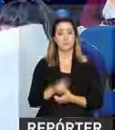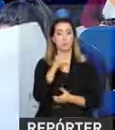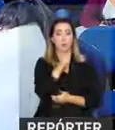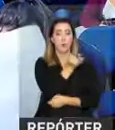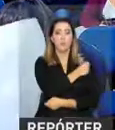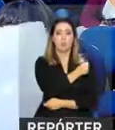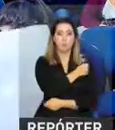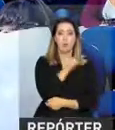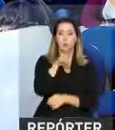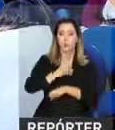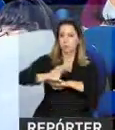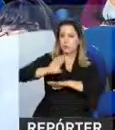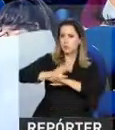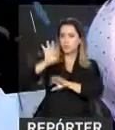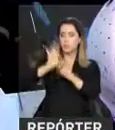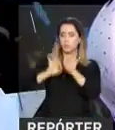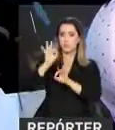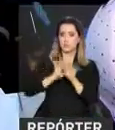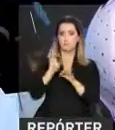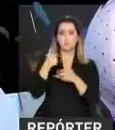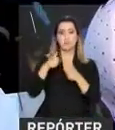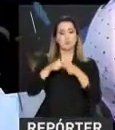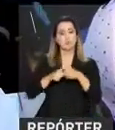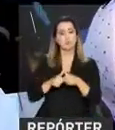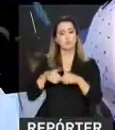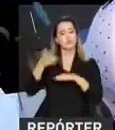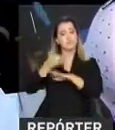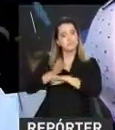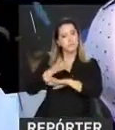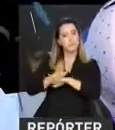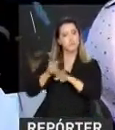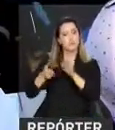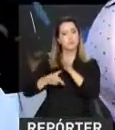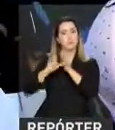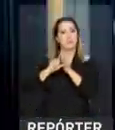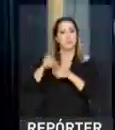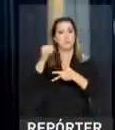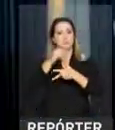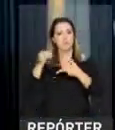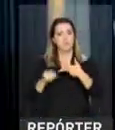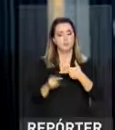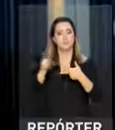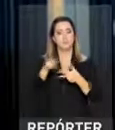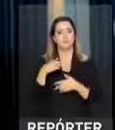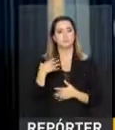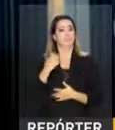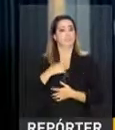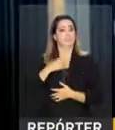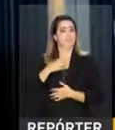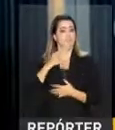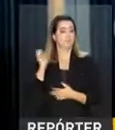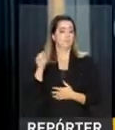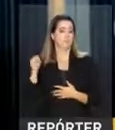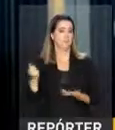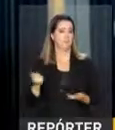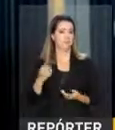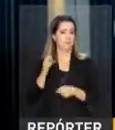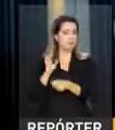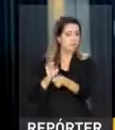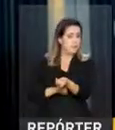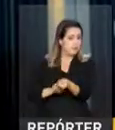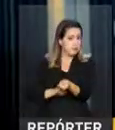Os alunos desse cursinho preparatório estão tendo a revisão final antes do Enem. Tô bem ansiosa, assim,